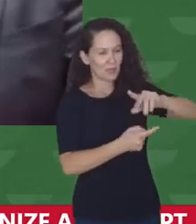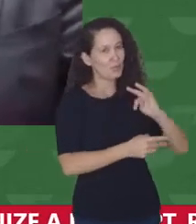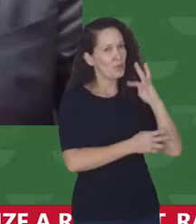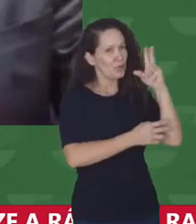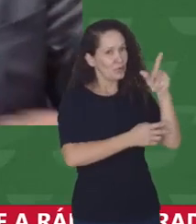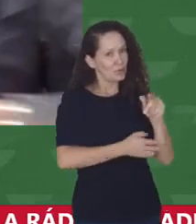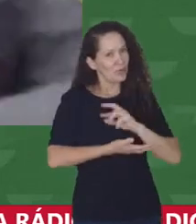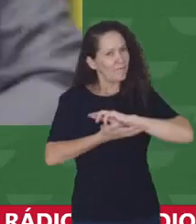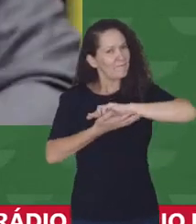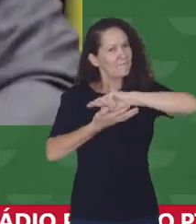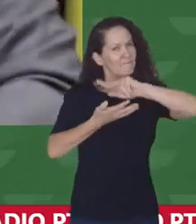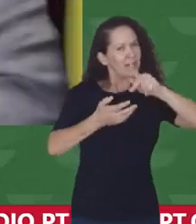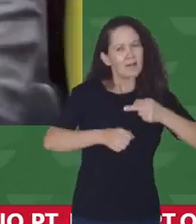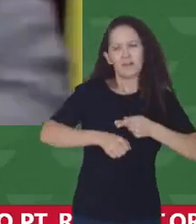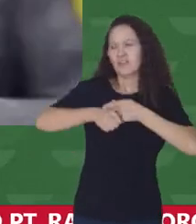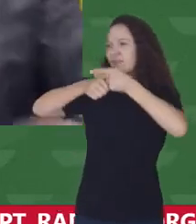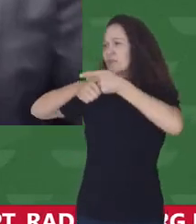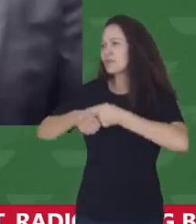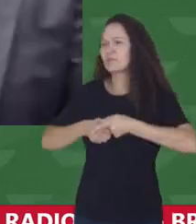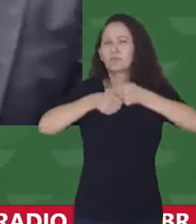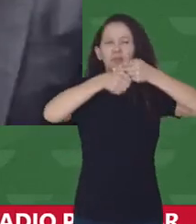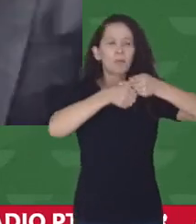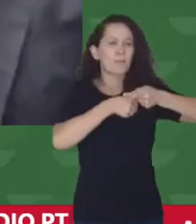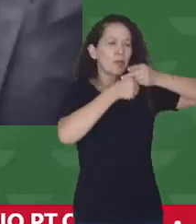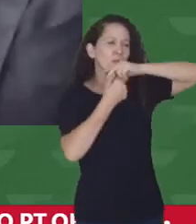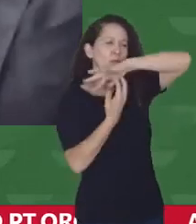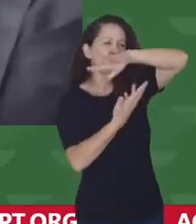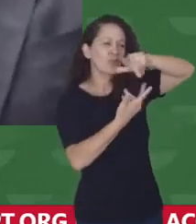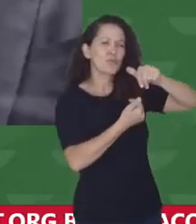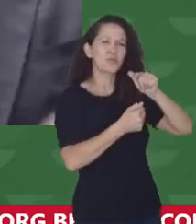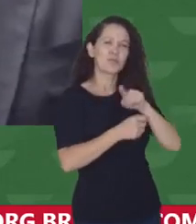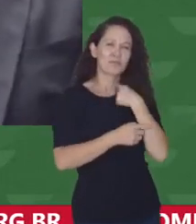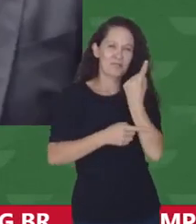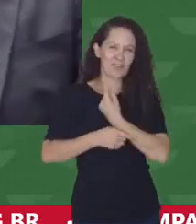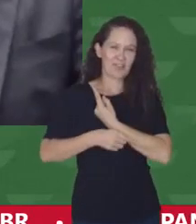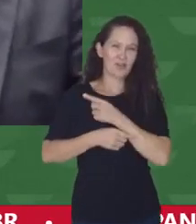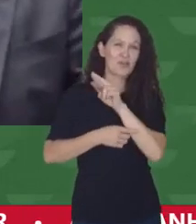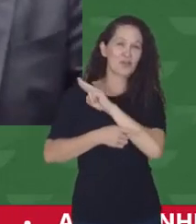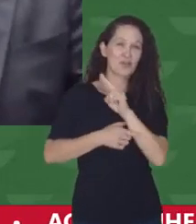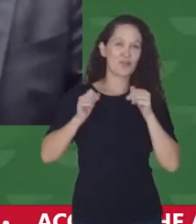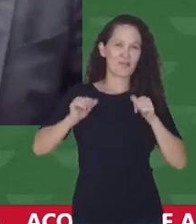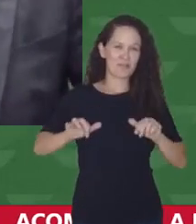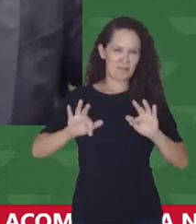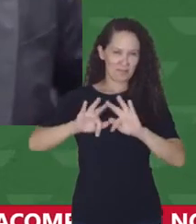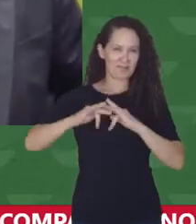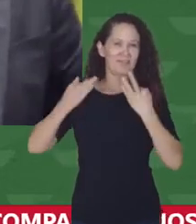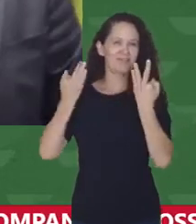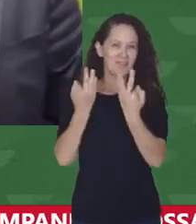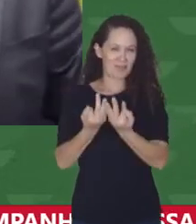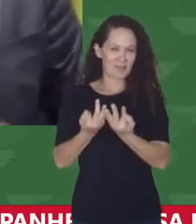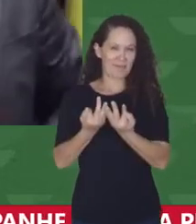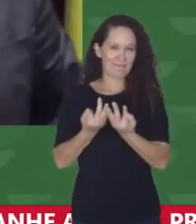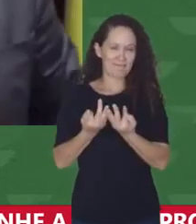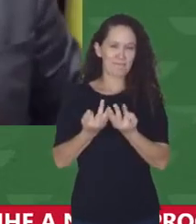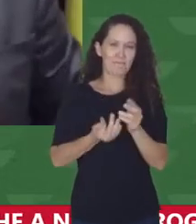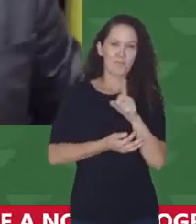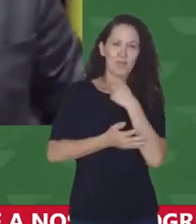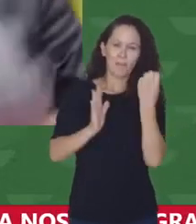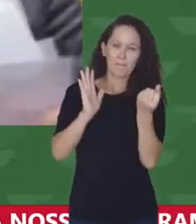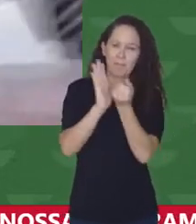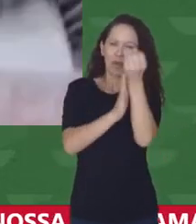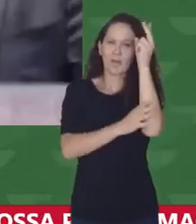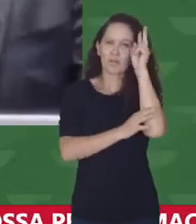por diversos prêmios internacionais, chamada Bolsa Família. Então, nós temos que partir desse nosso legado vivo